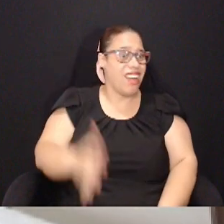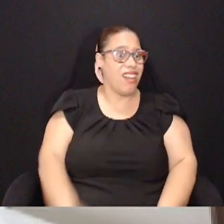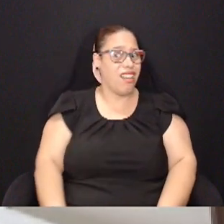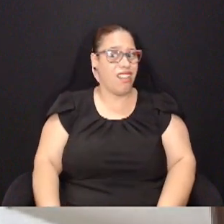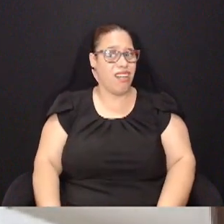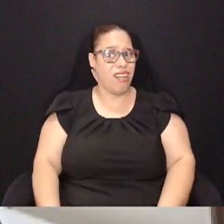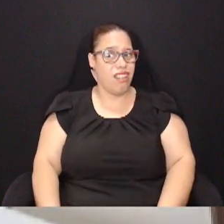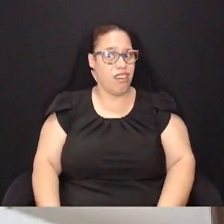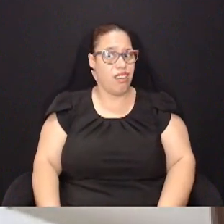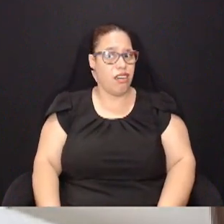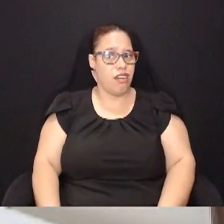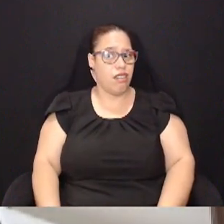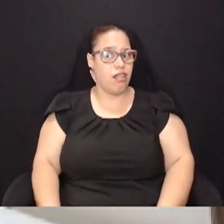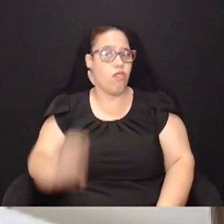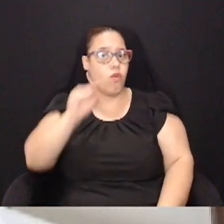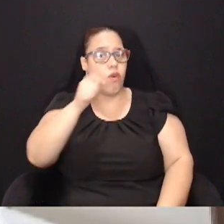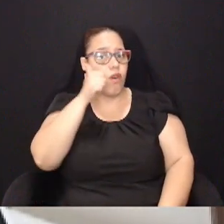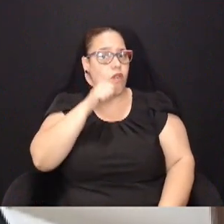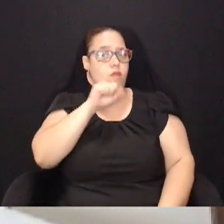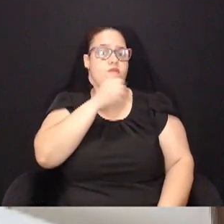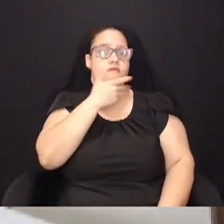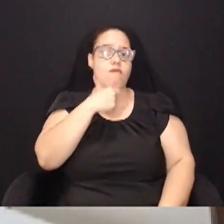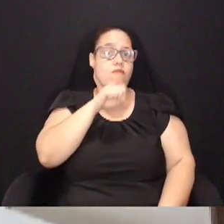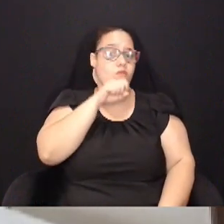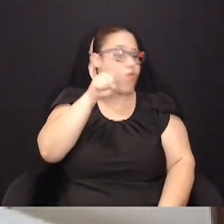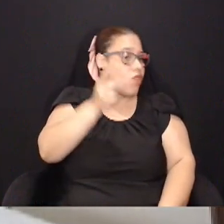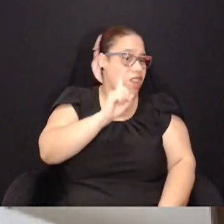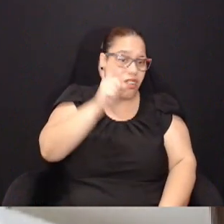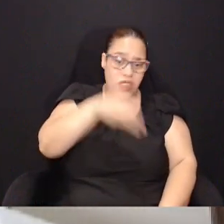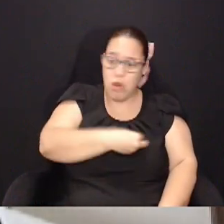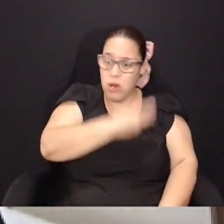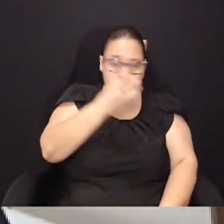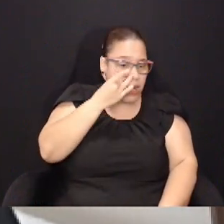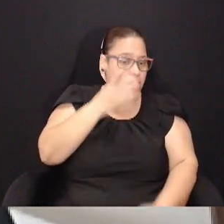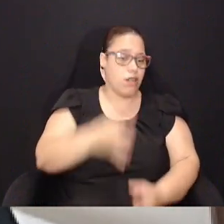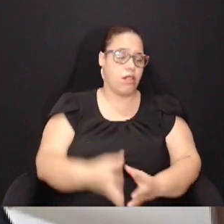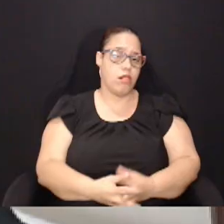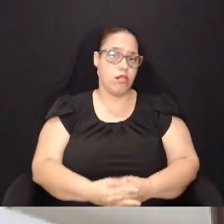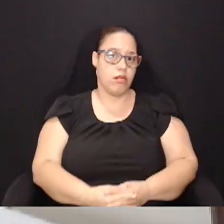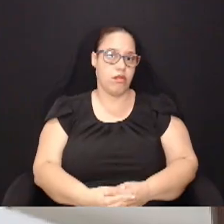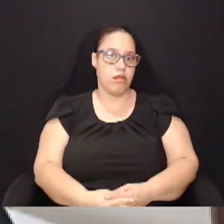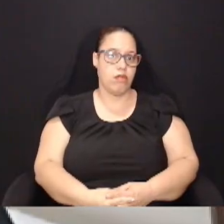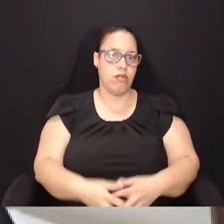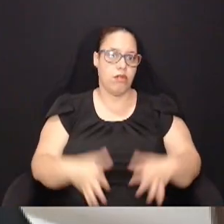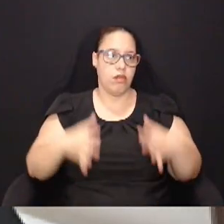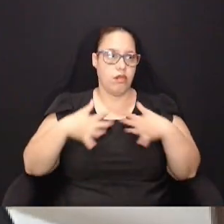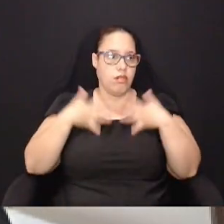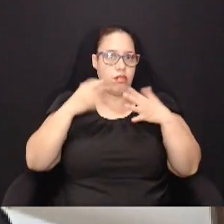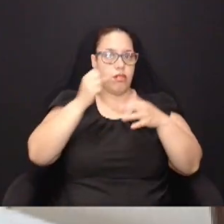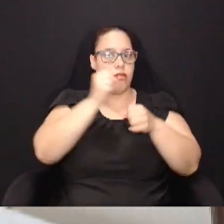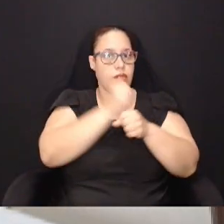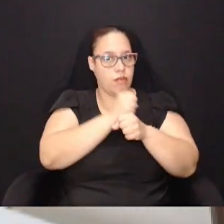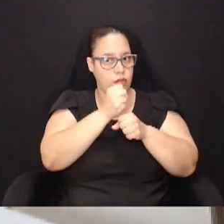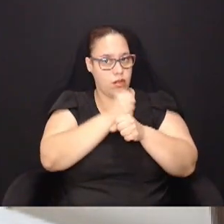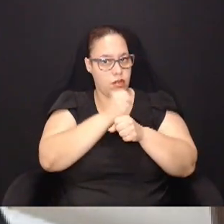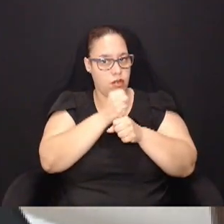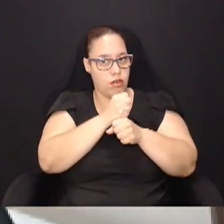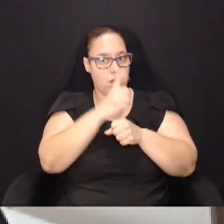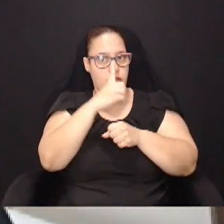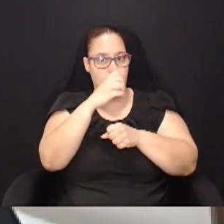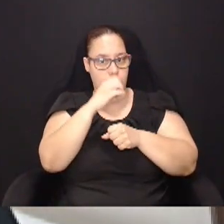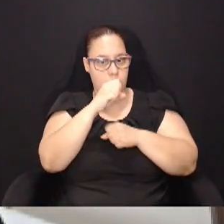Você é meu pai e minha mãe, mas você não está aqui. A gente fica assustado. E todo ano eu faço isso. Há 10 anos eu faço